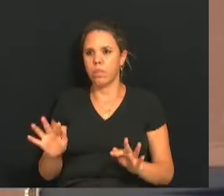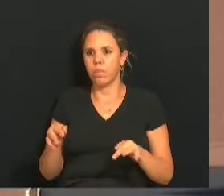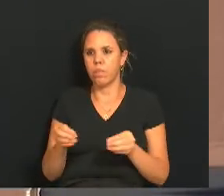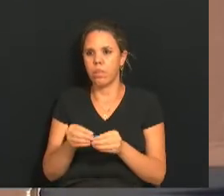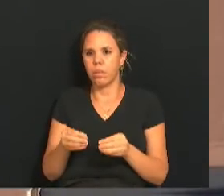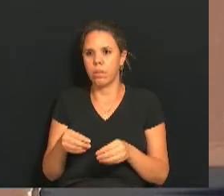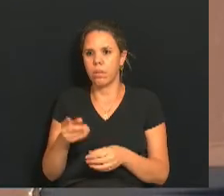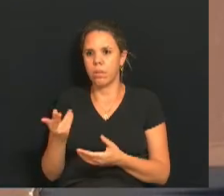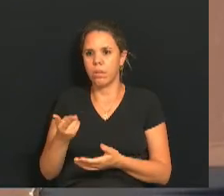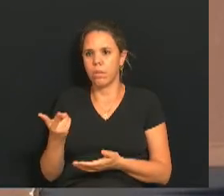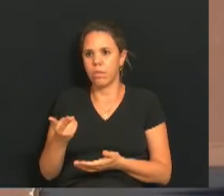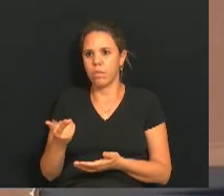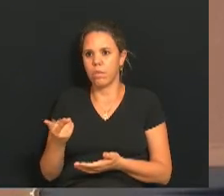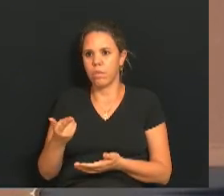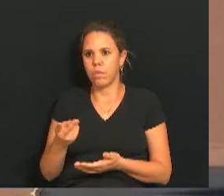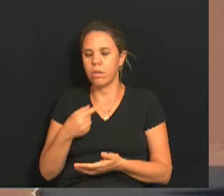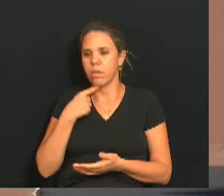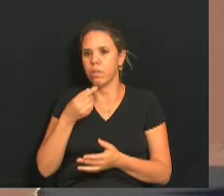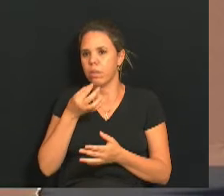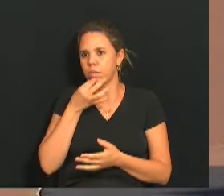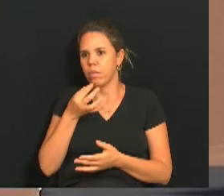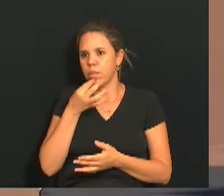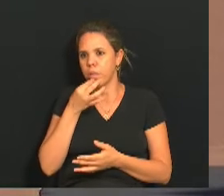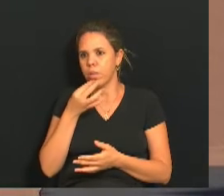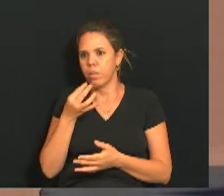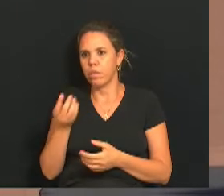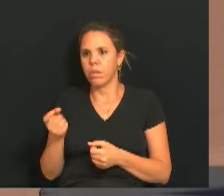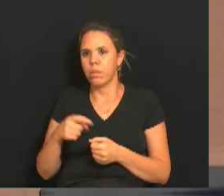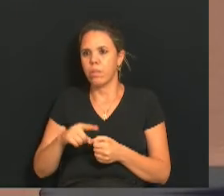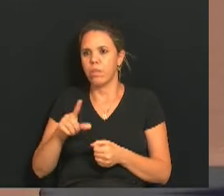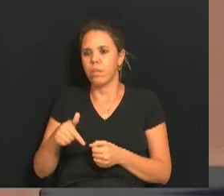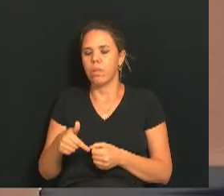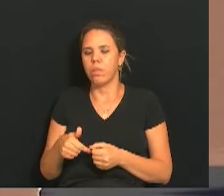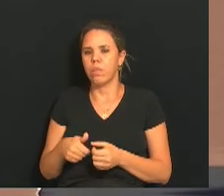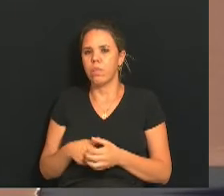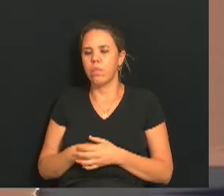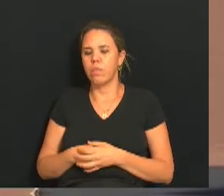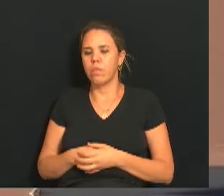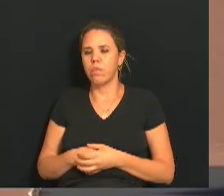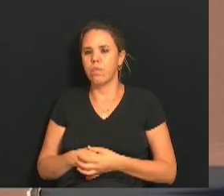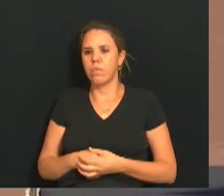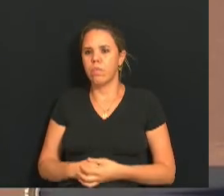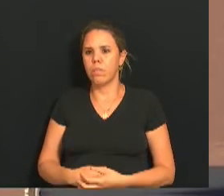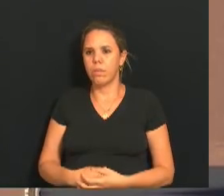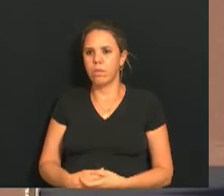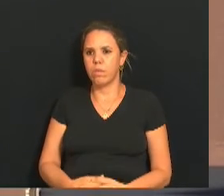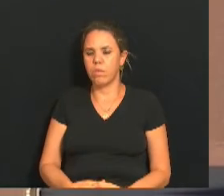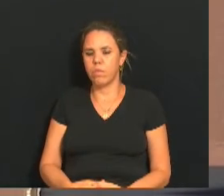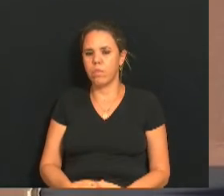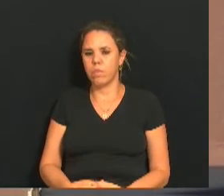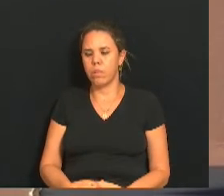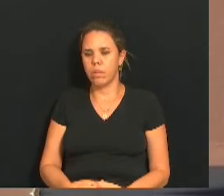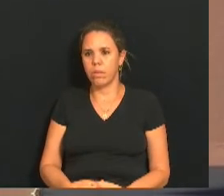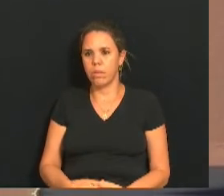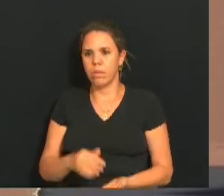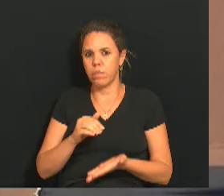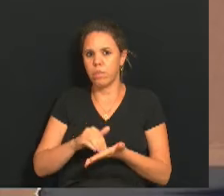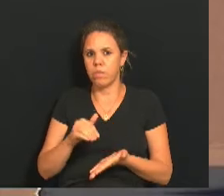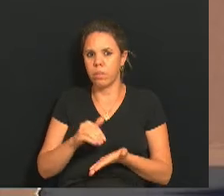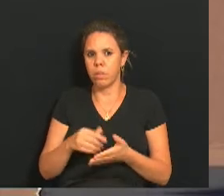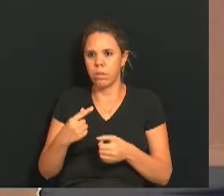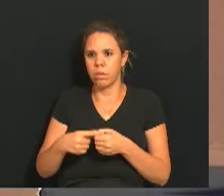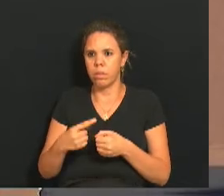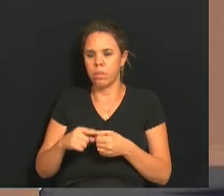para vocês, fazendo os questionamentos. A gente volta depois para ouvir um pouco também a Secretaria Municipal, e depois a